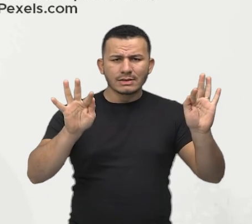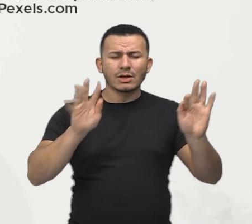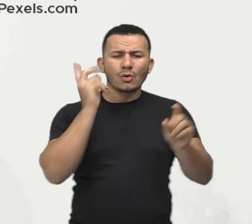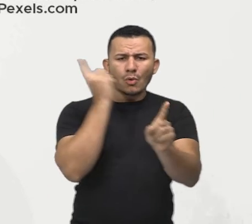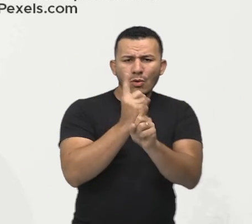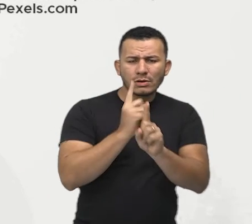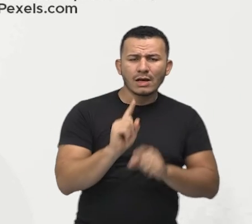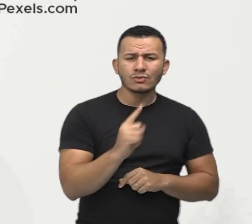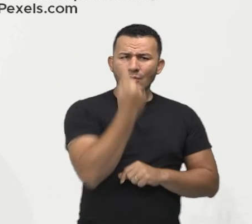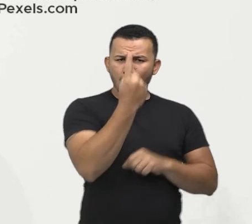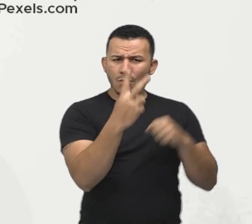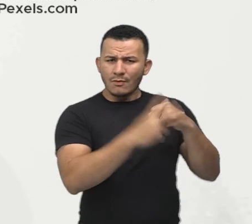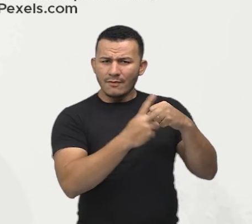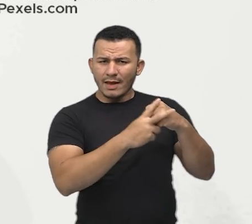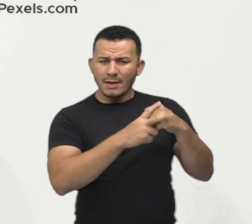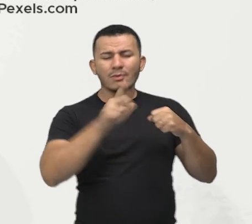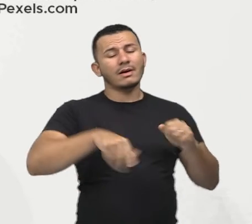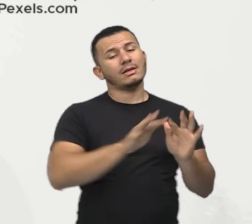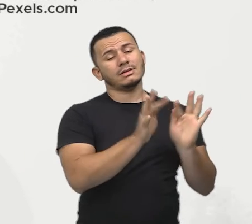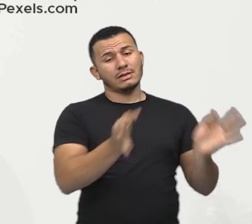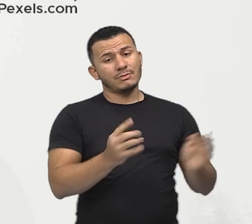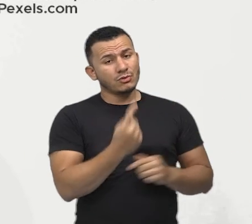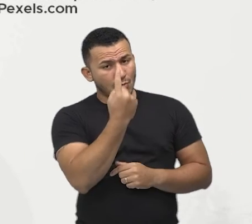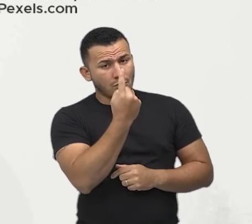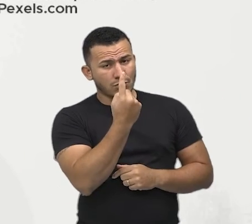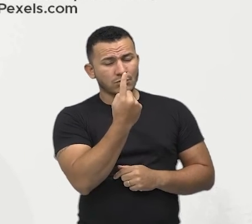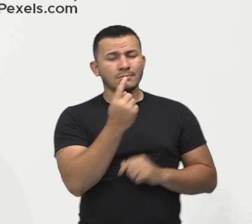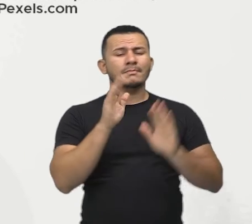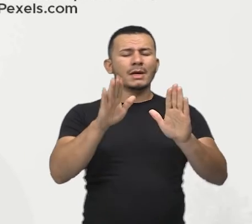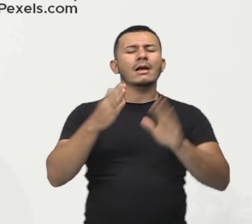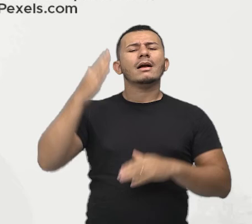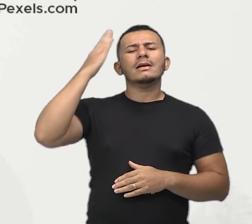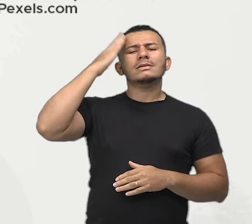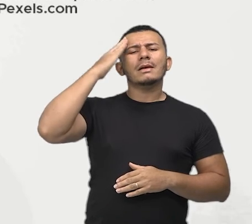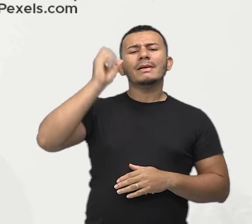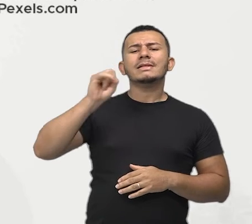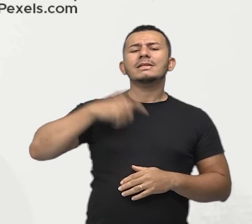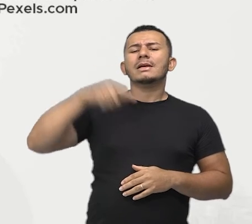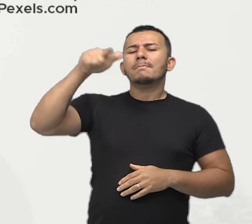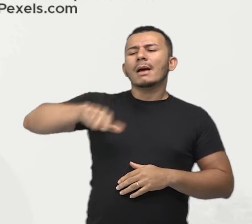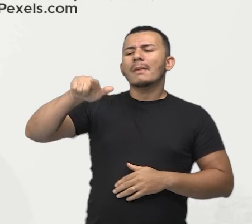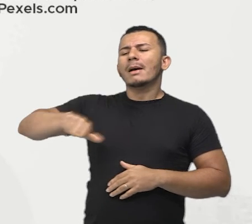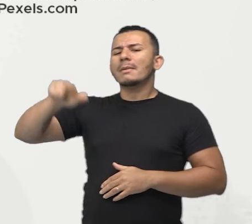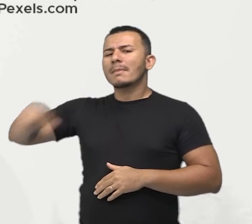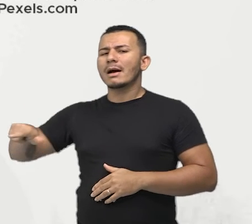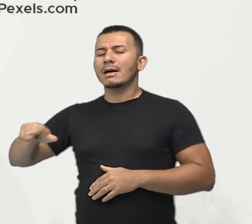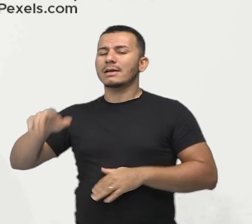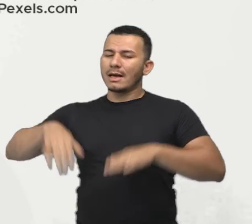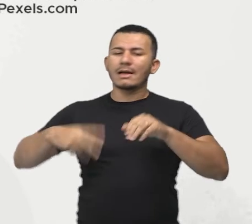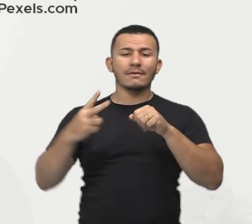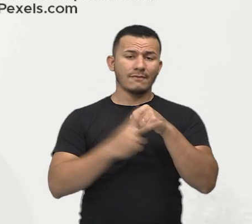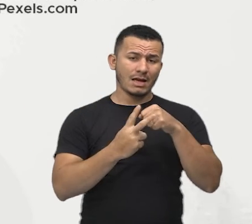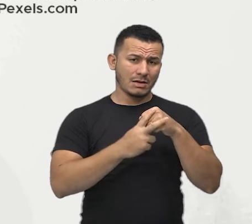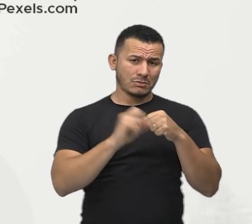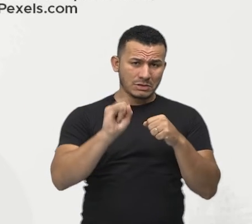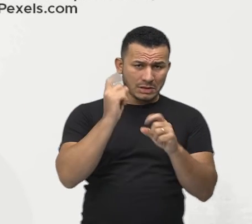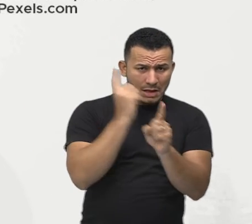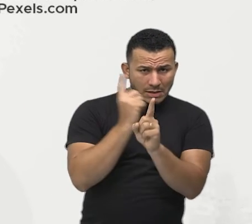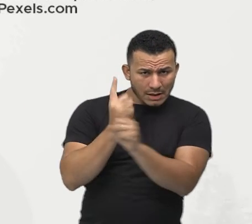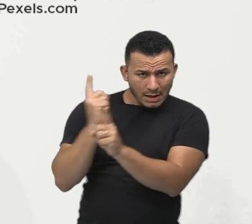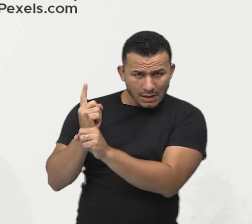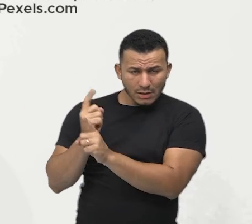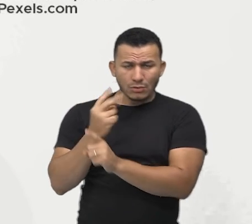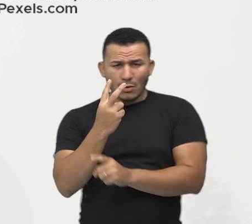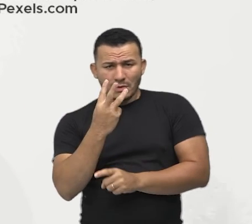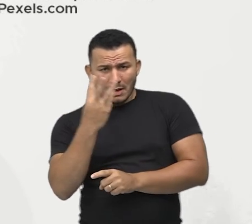uma oração, ele será classificado como período simples. Como eu vou saber a quantidade de oração? Pela quantidade de